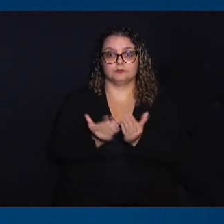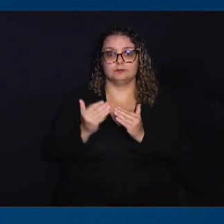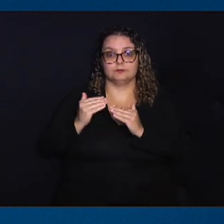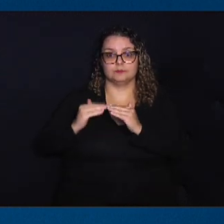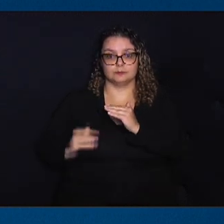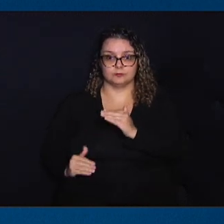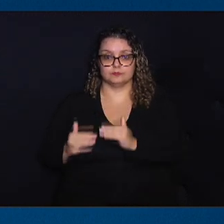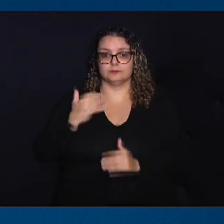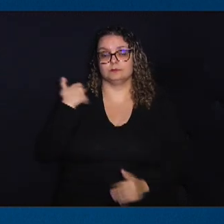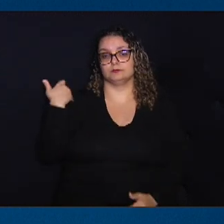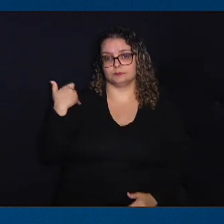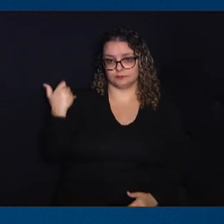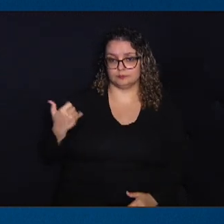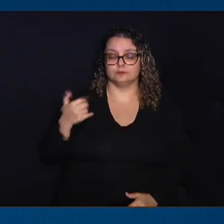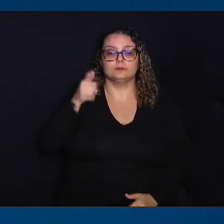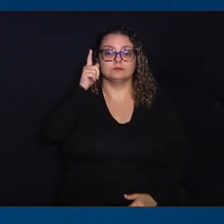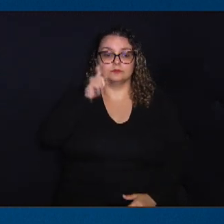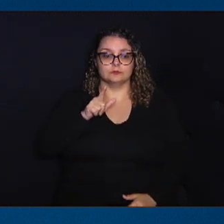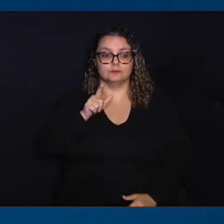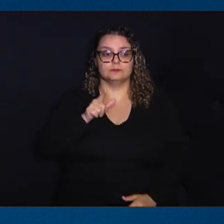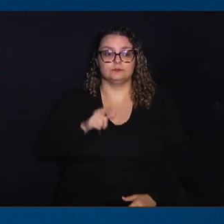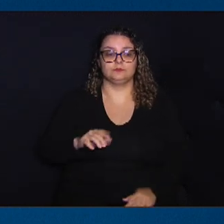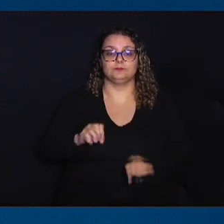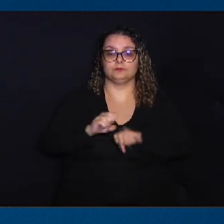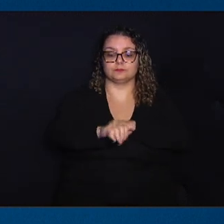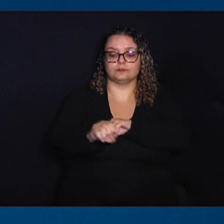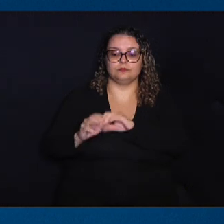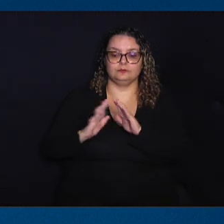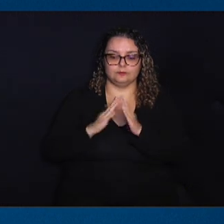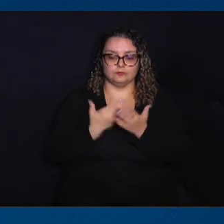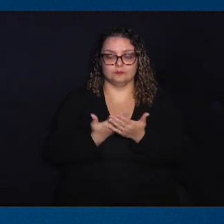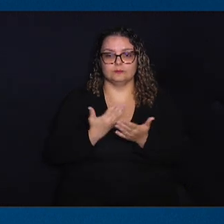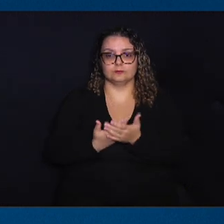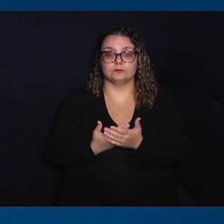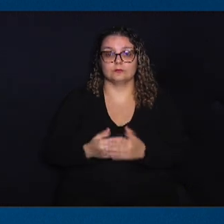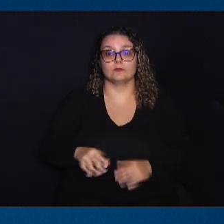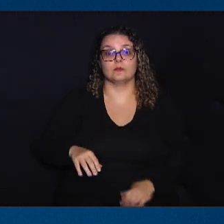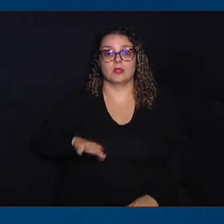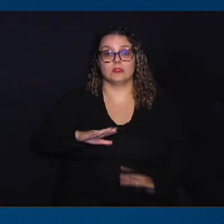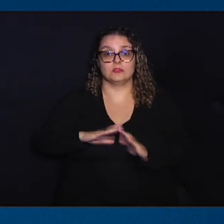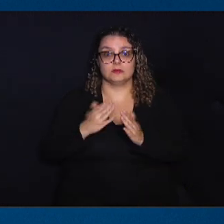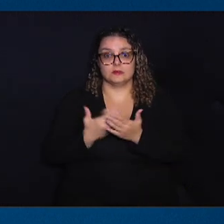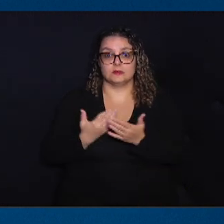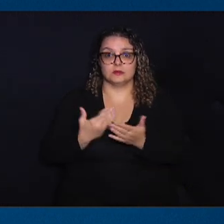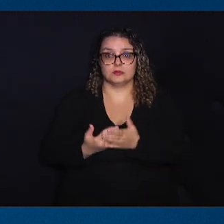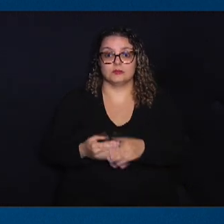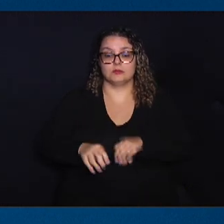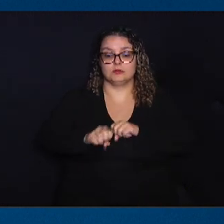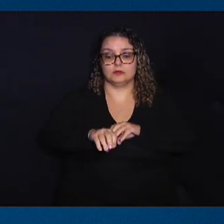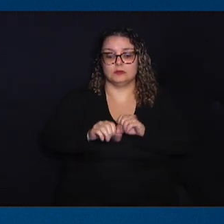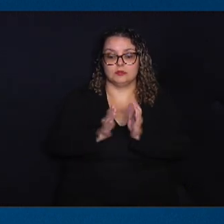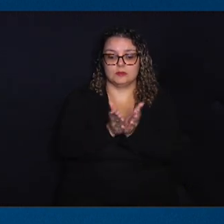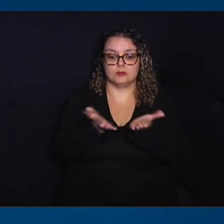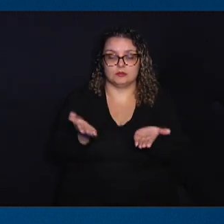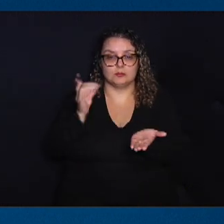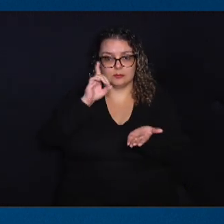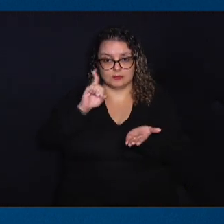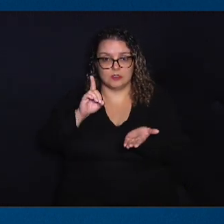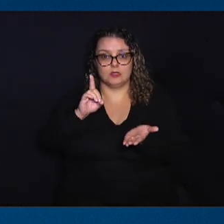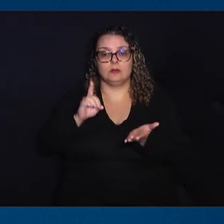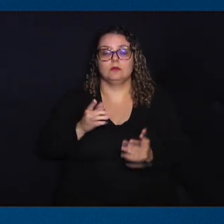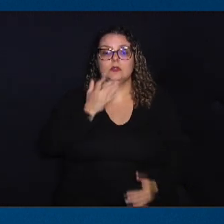Ela conseguiu implantar o ensino bíblico nas escolas públicas de Campinas com a adoção do programa A Bíblia